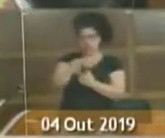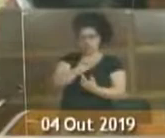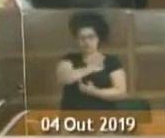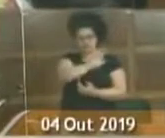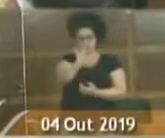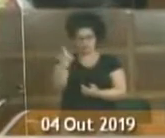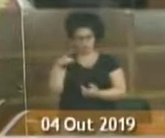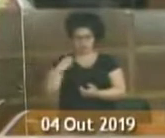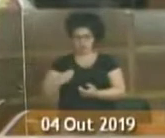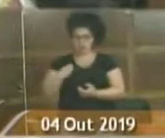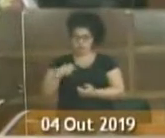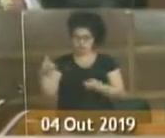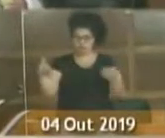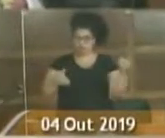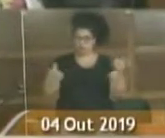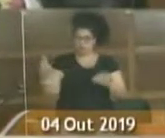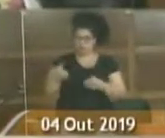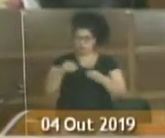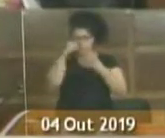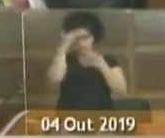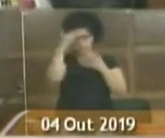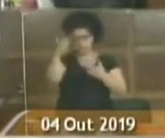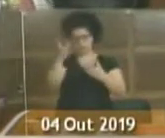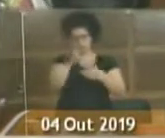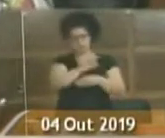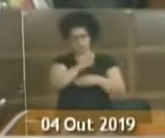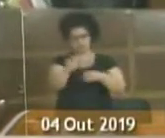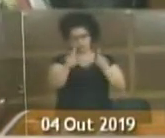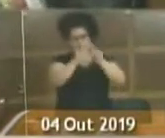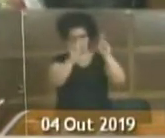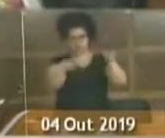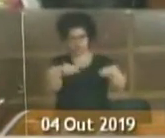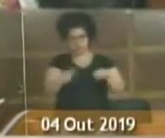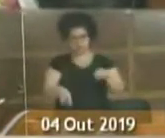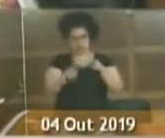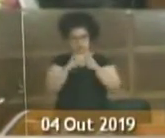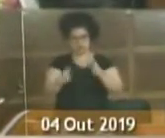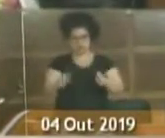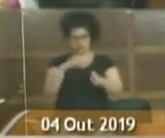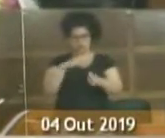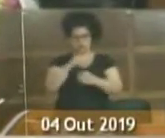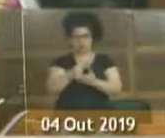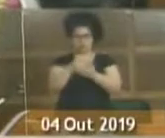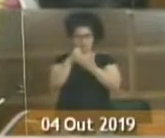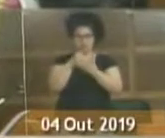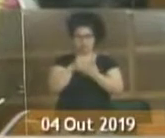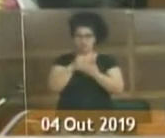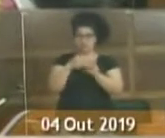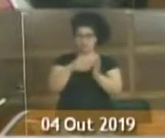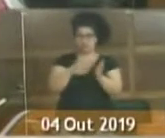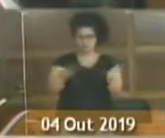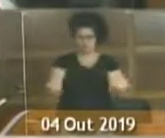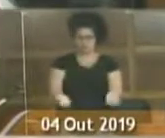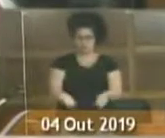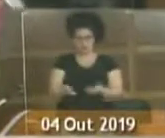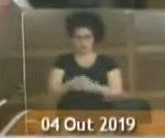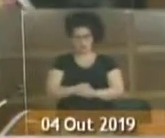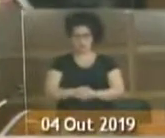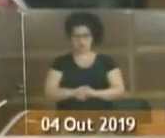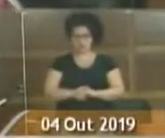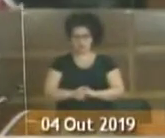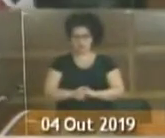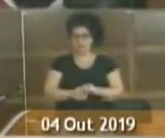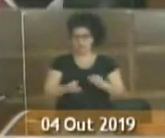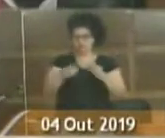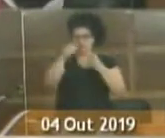de vocês aqui, tá? A cada funcionário da Câmara que está aqui nos dando esse apoio até agora. Então, gente, meu